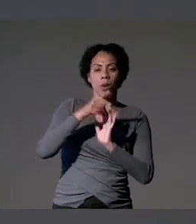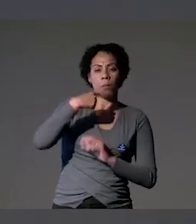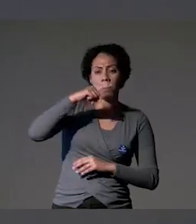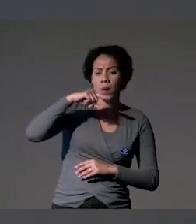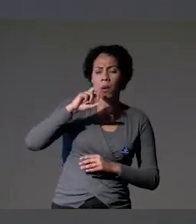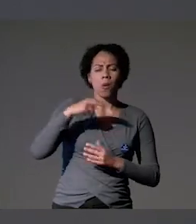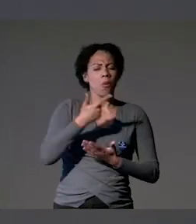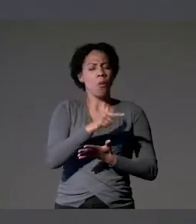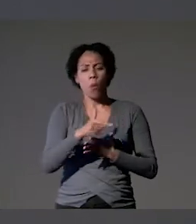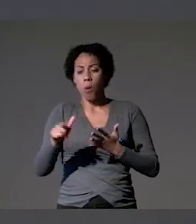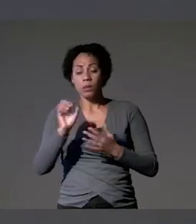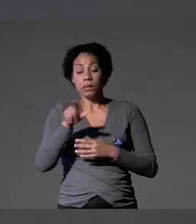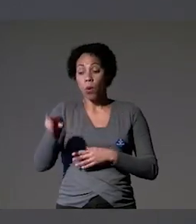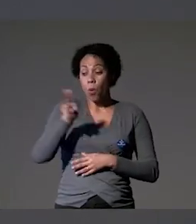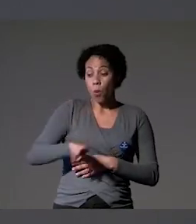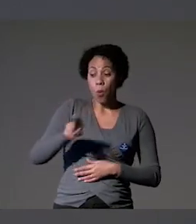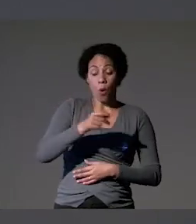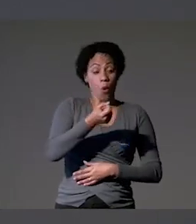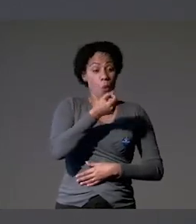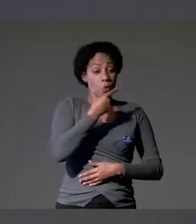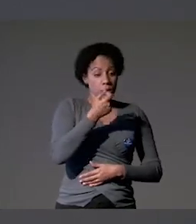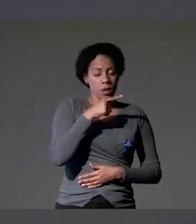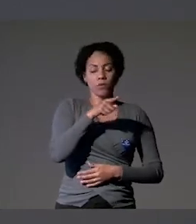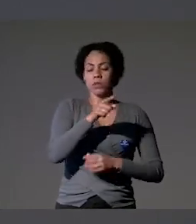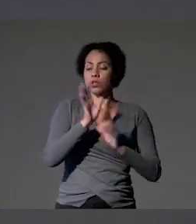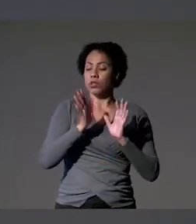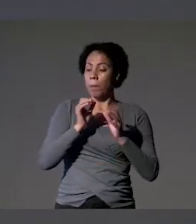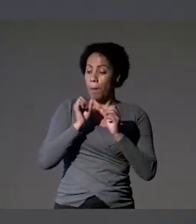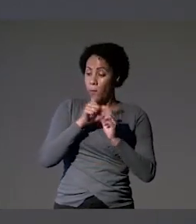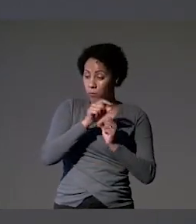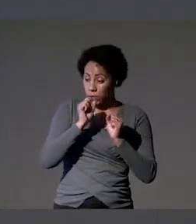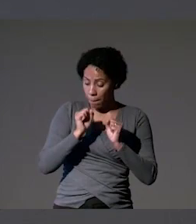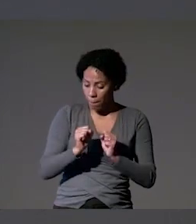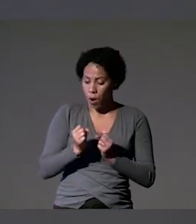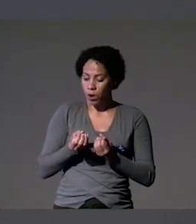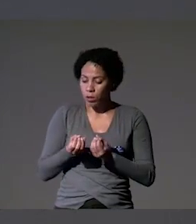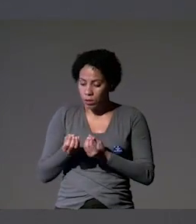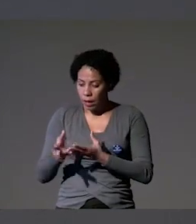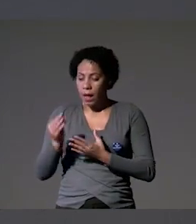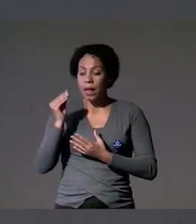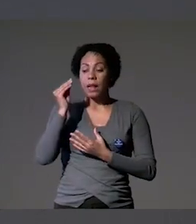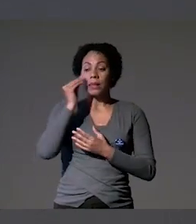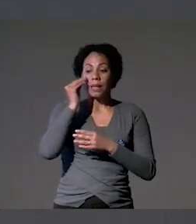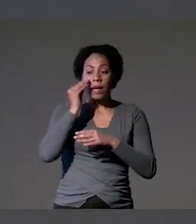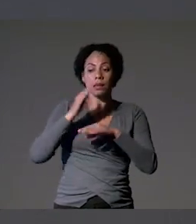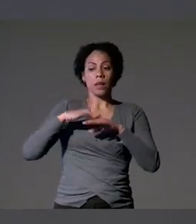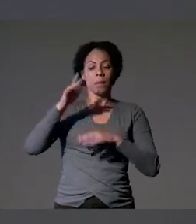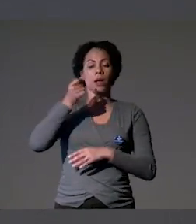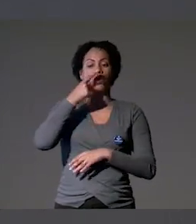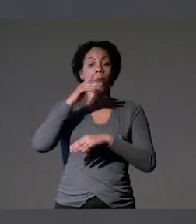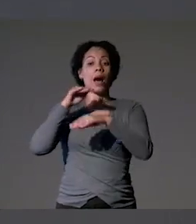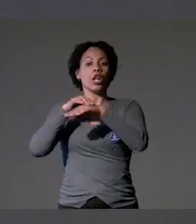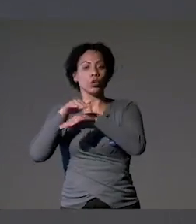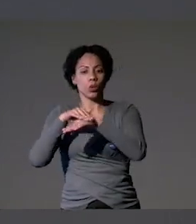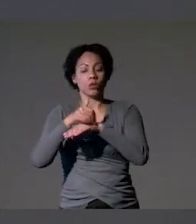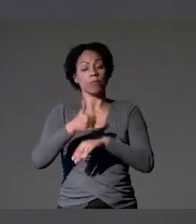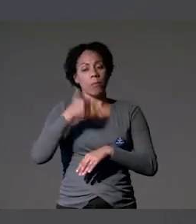outras razões, algumas dessas medicações você já pode usar, tentando concentrar à noite e melhorar a qualidade do sono da